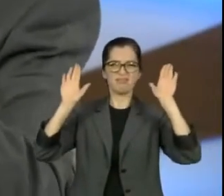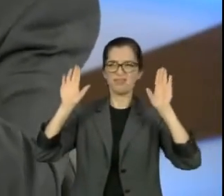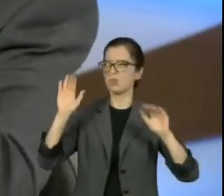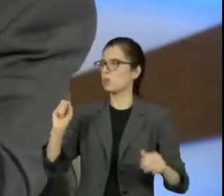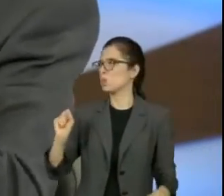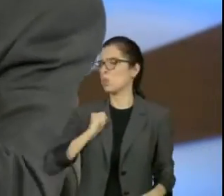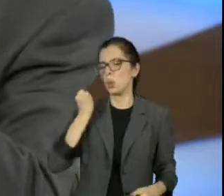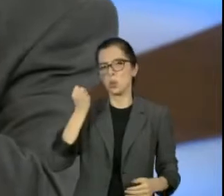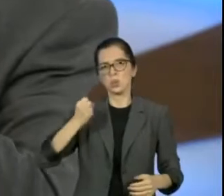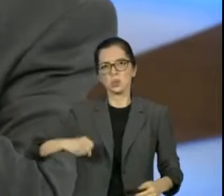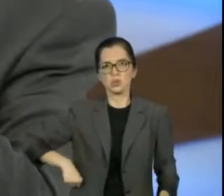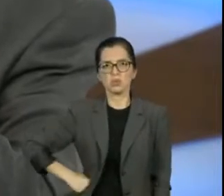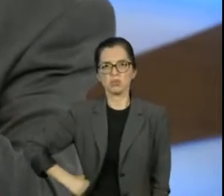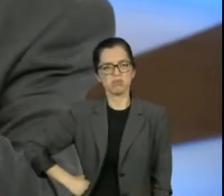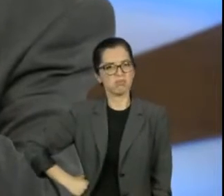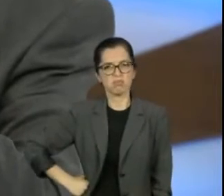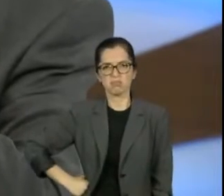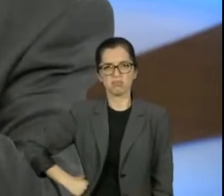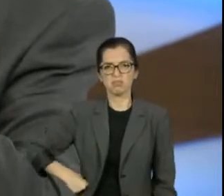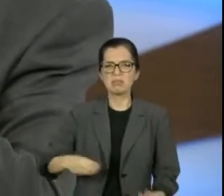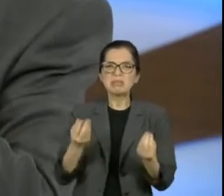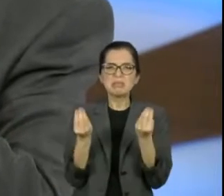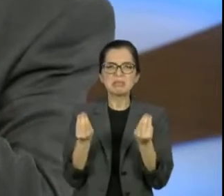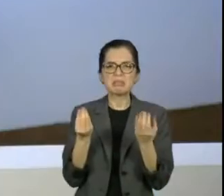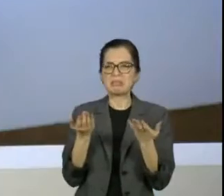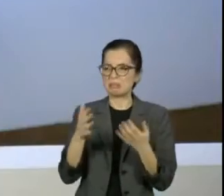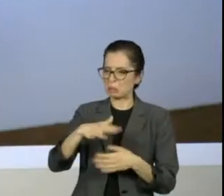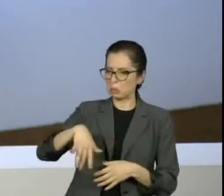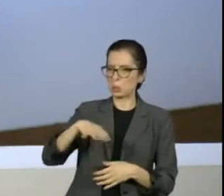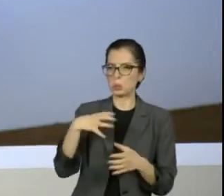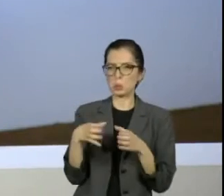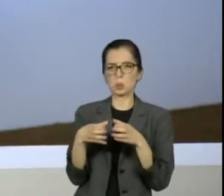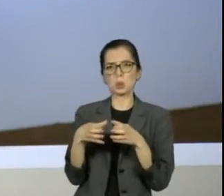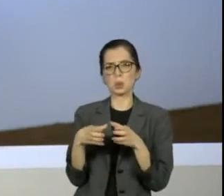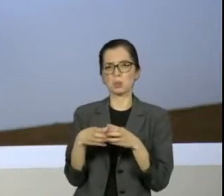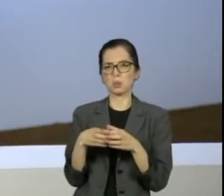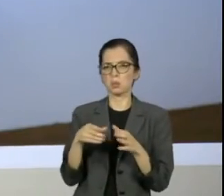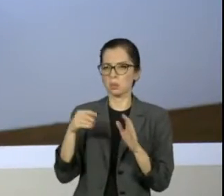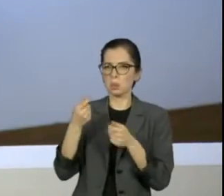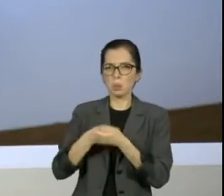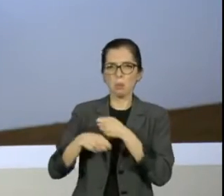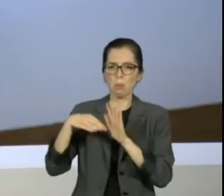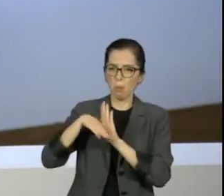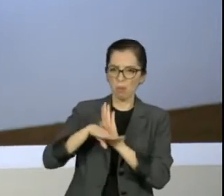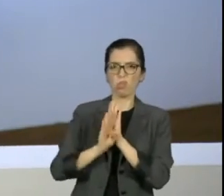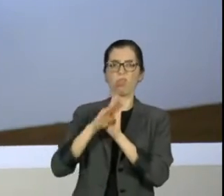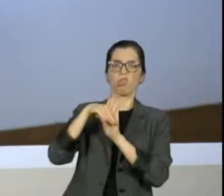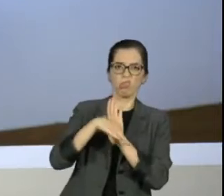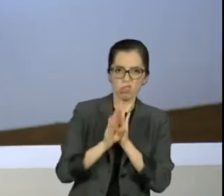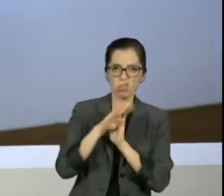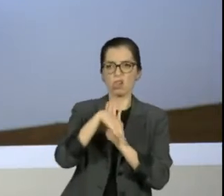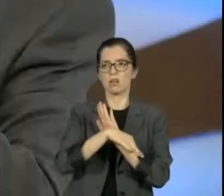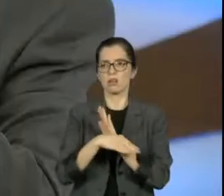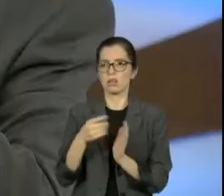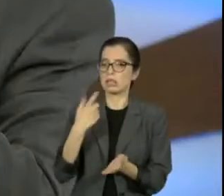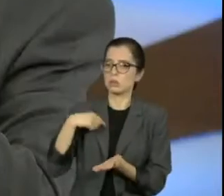que, economicamente, estamos patinando, gastando dinheiro demais com a